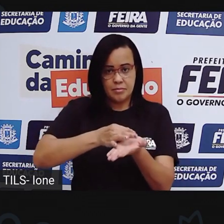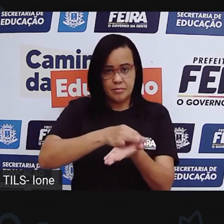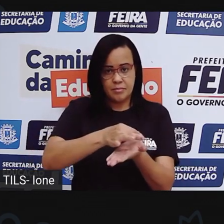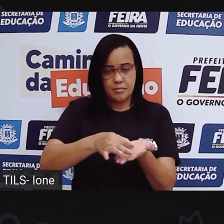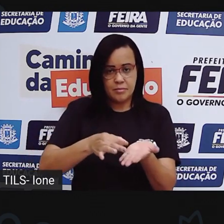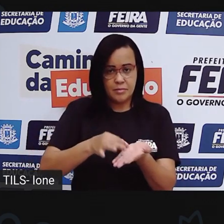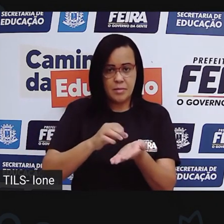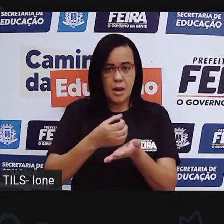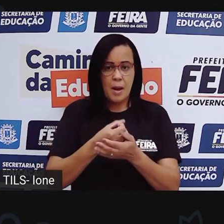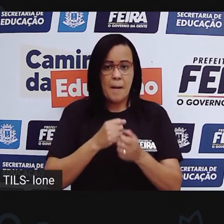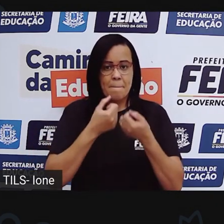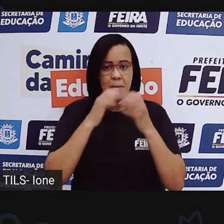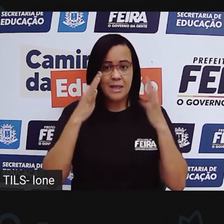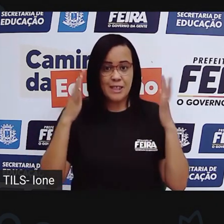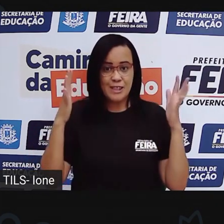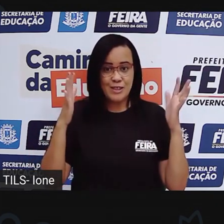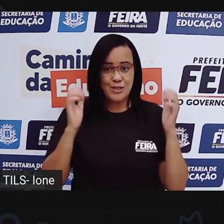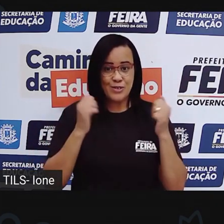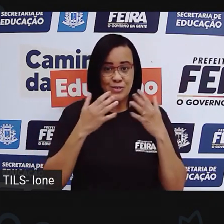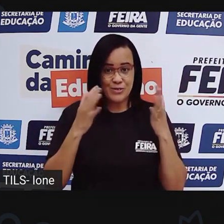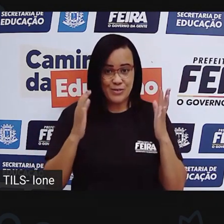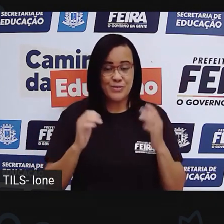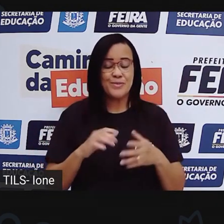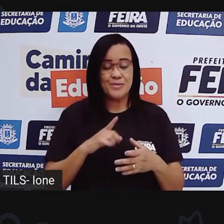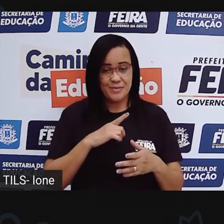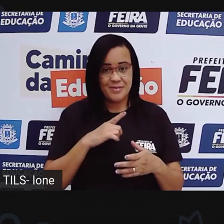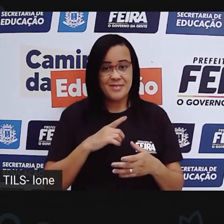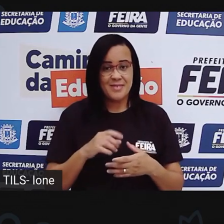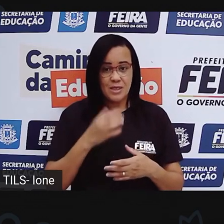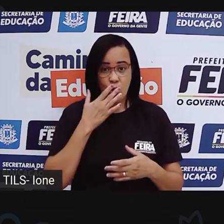um efeito, né? Elas ficam, são laminadas.